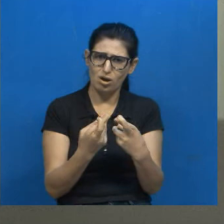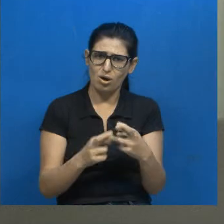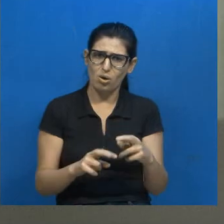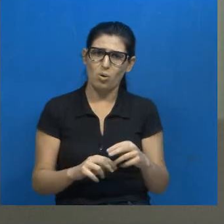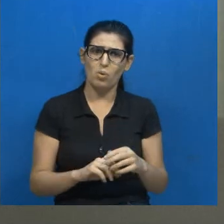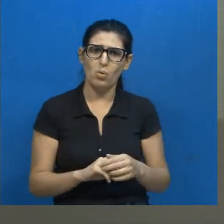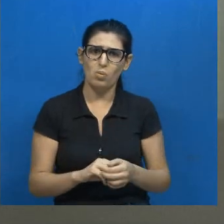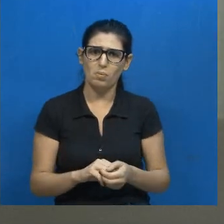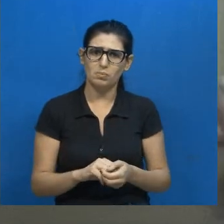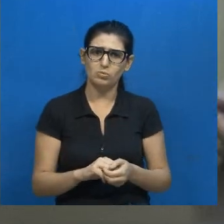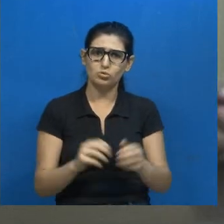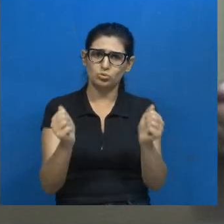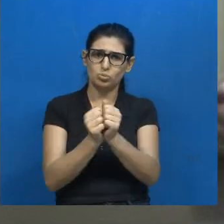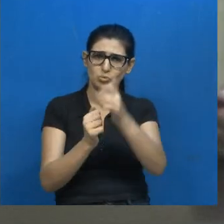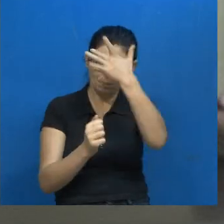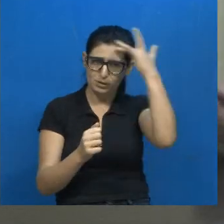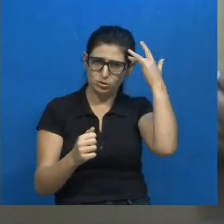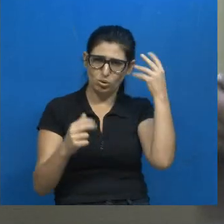Tá?